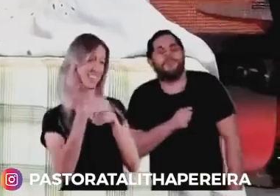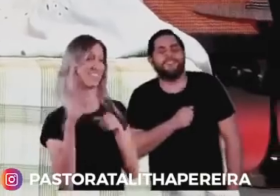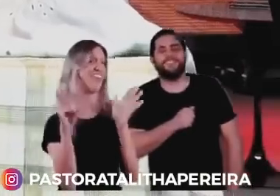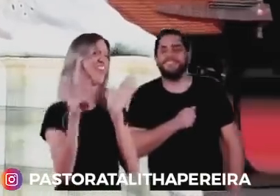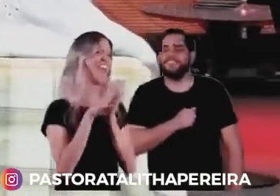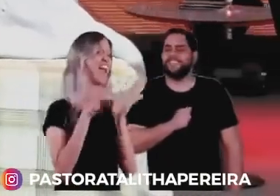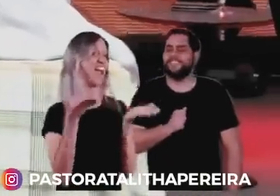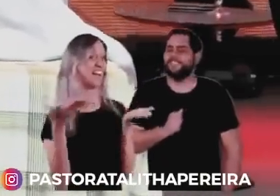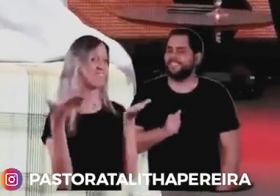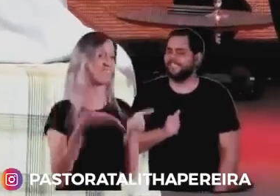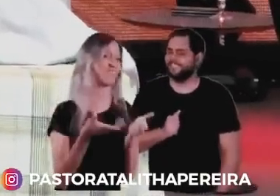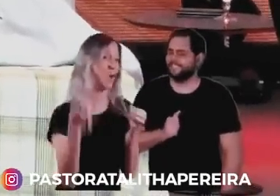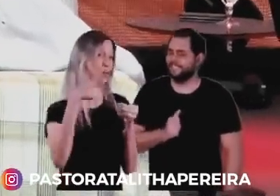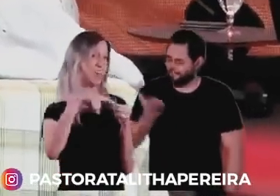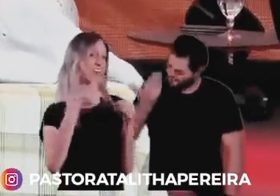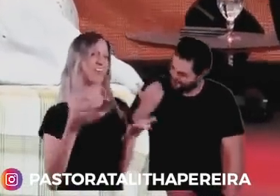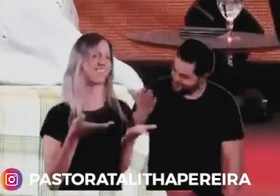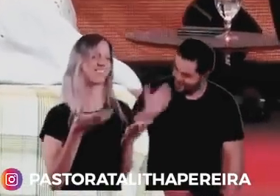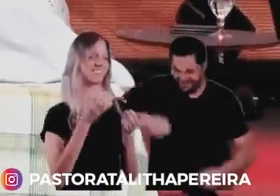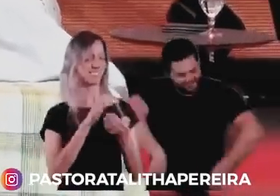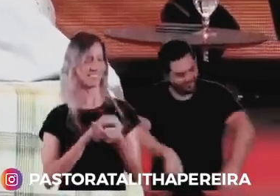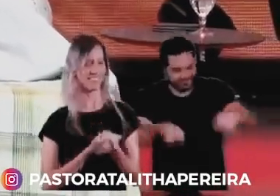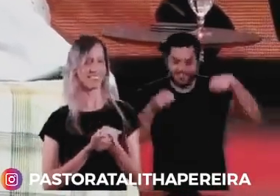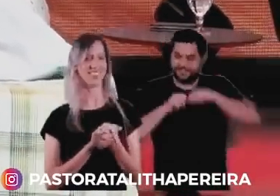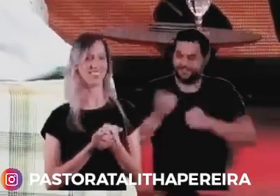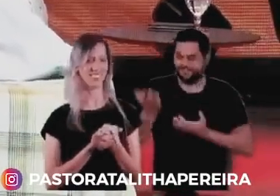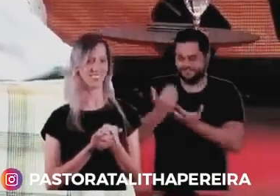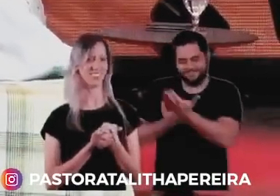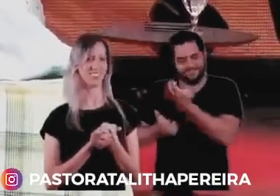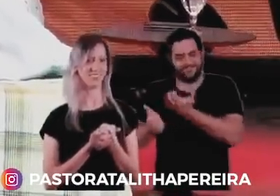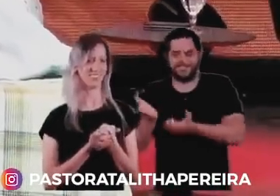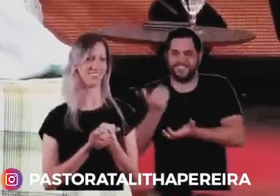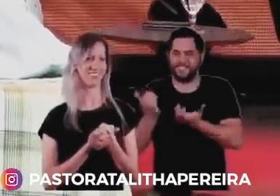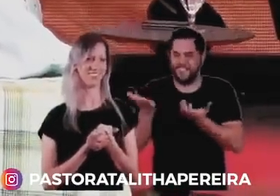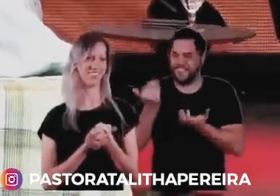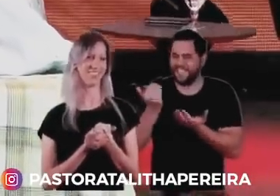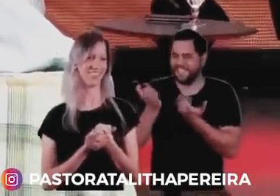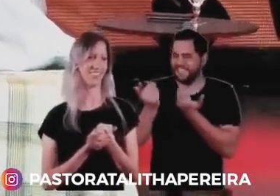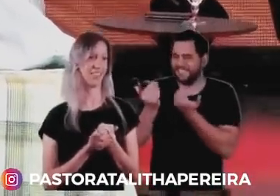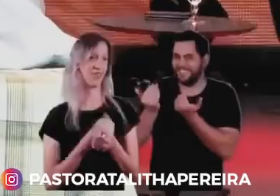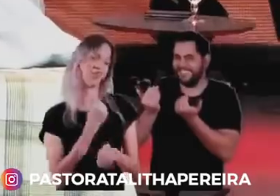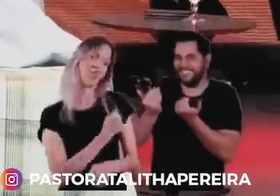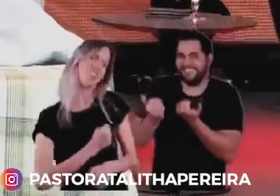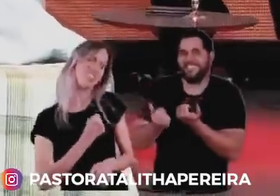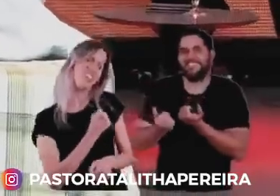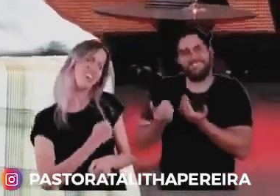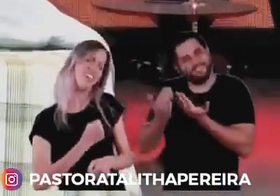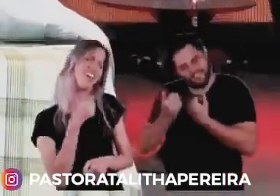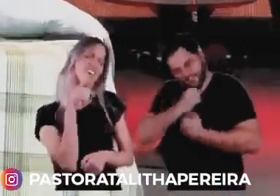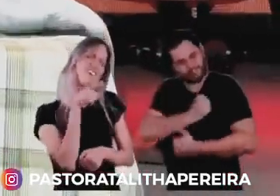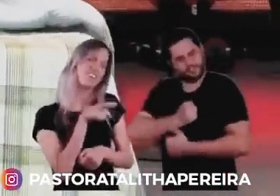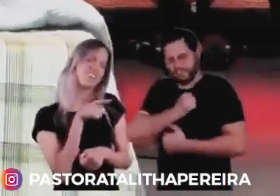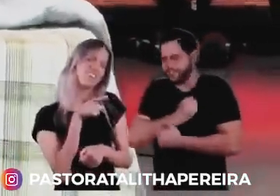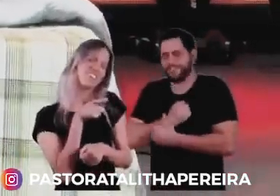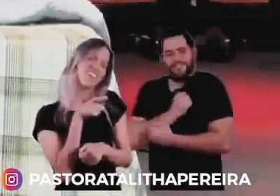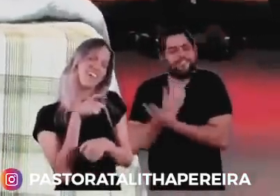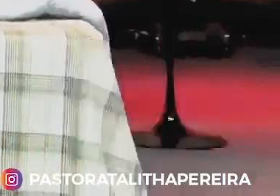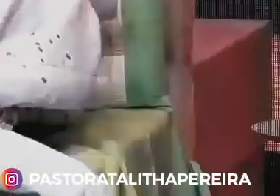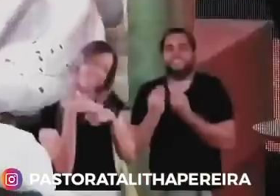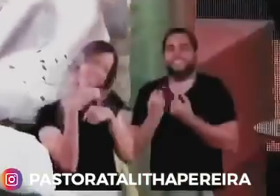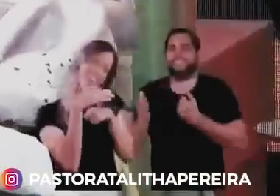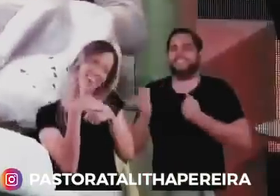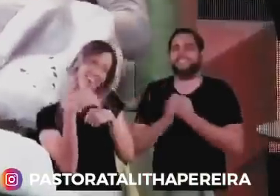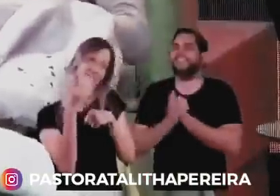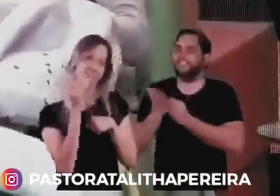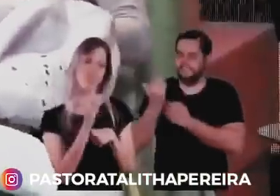aqui. Vem aqui para debaixo dos nossos lençóis, entre os lençóis. Muita saudade.